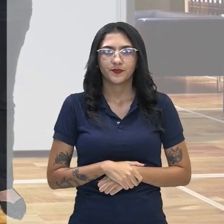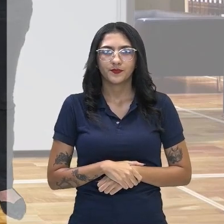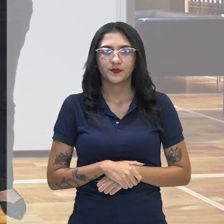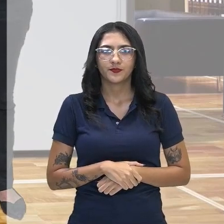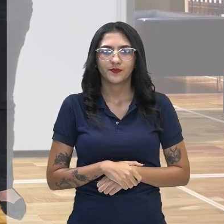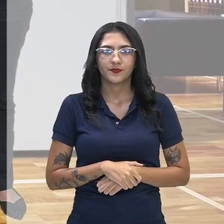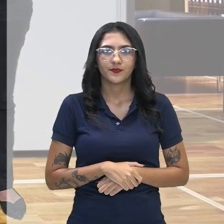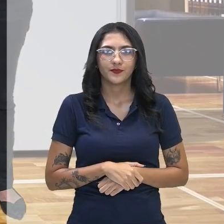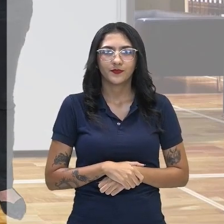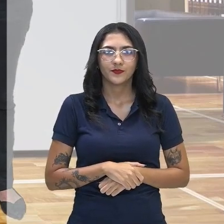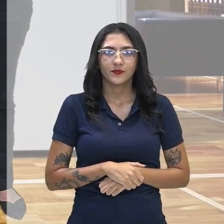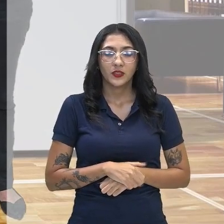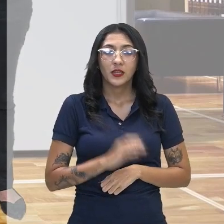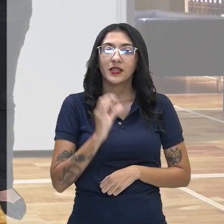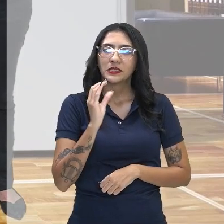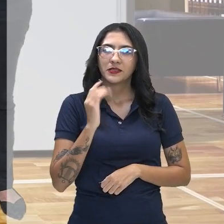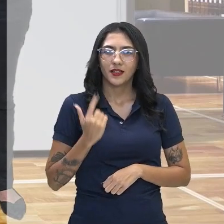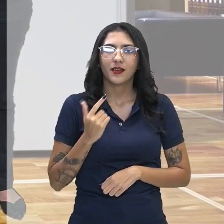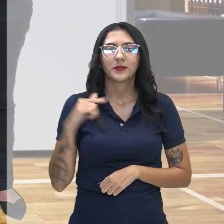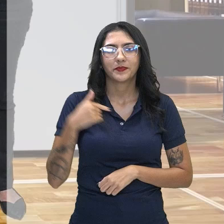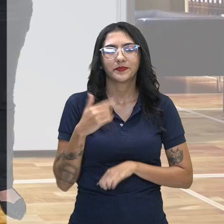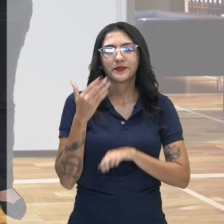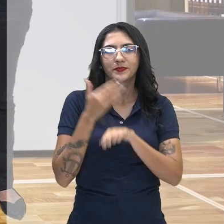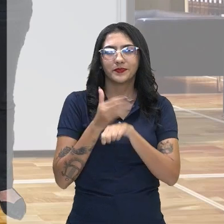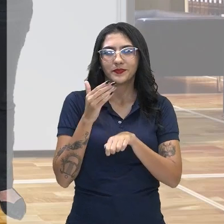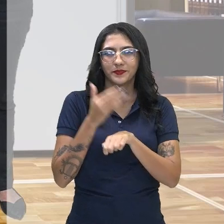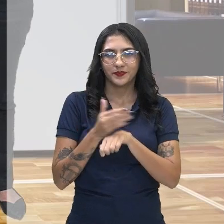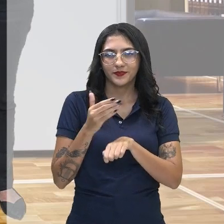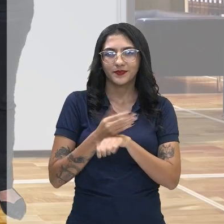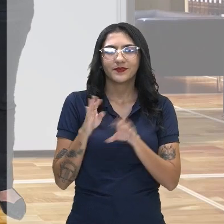né, treinar, exercitar um pouquinho